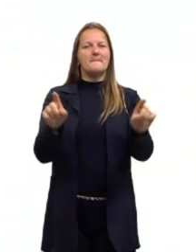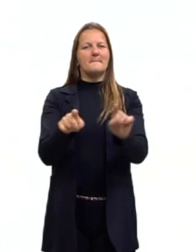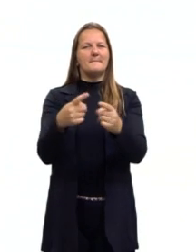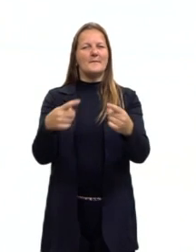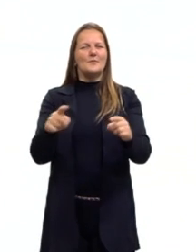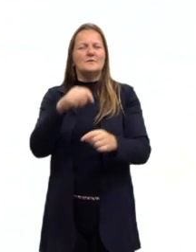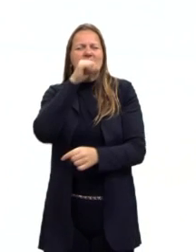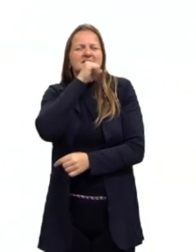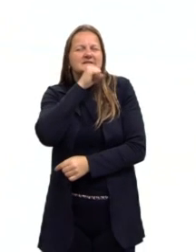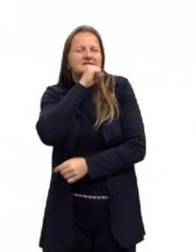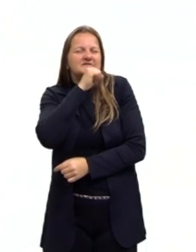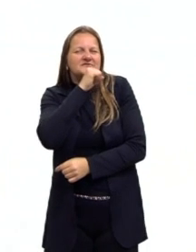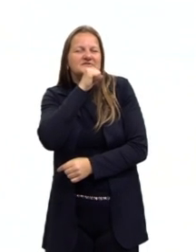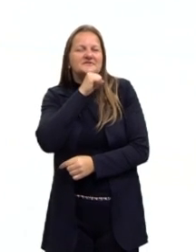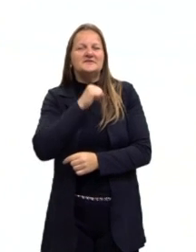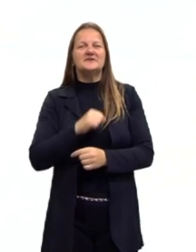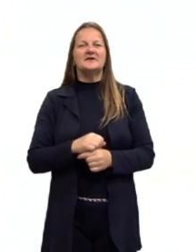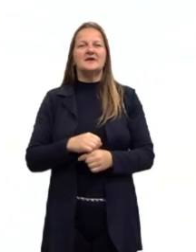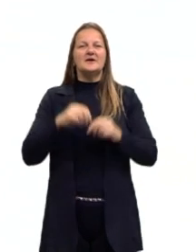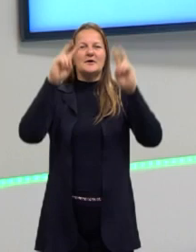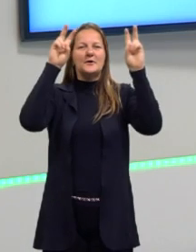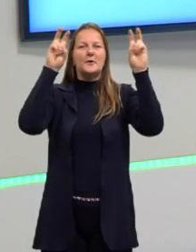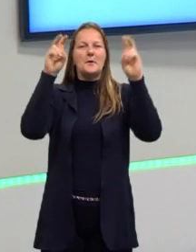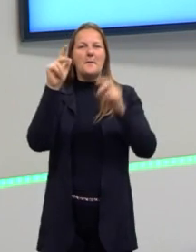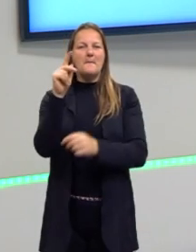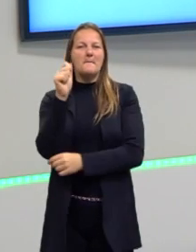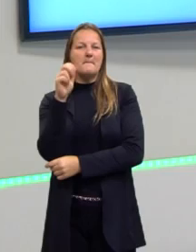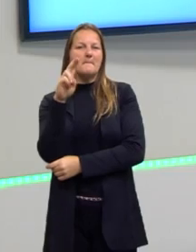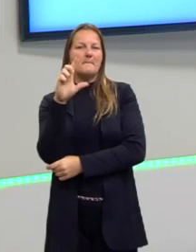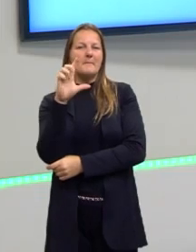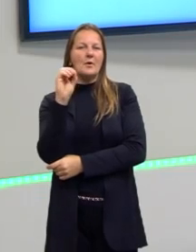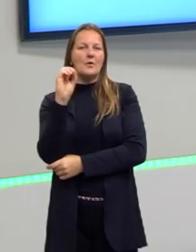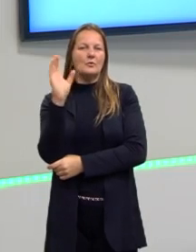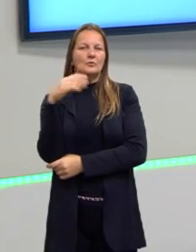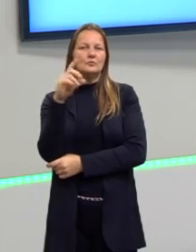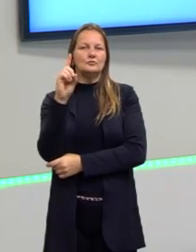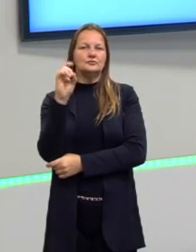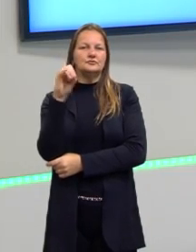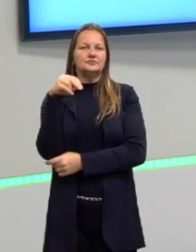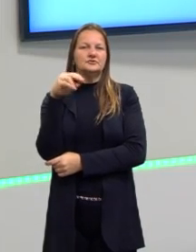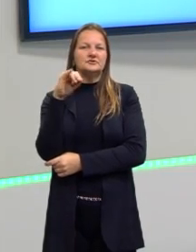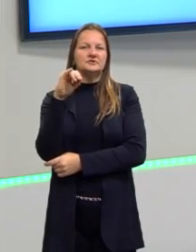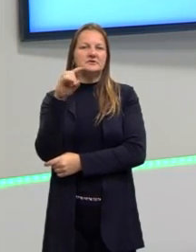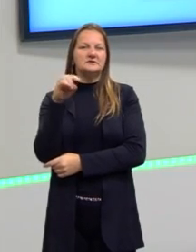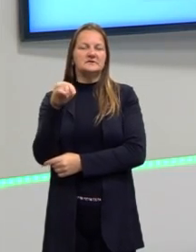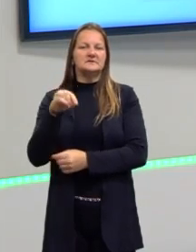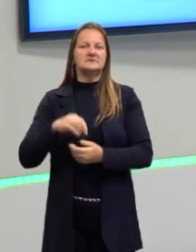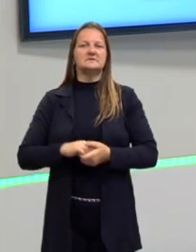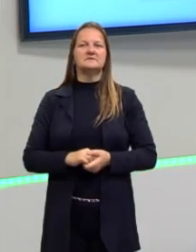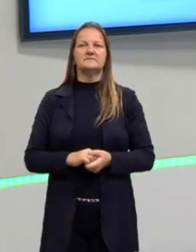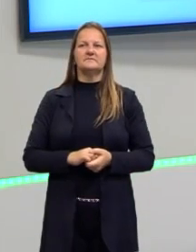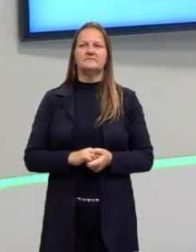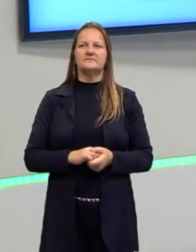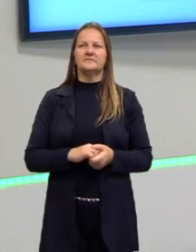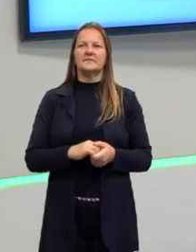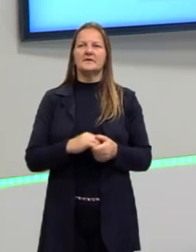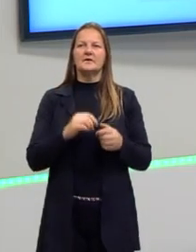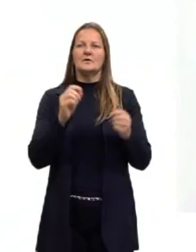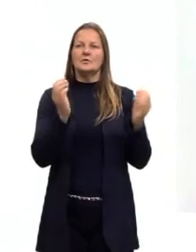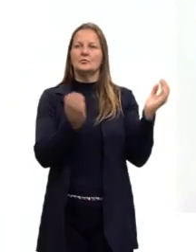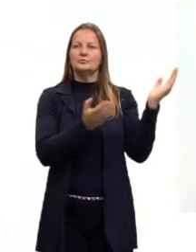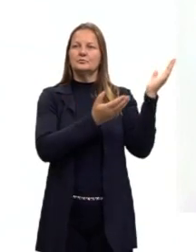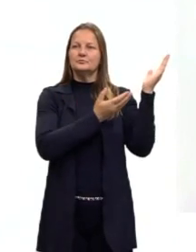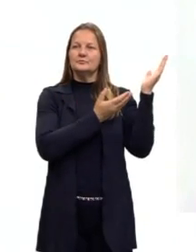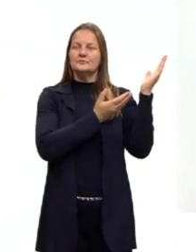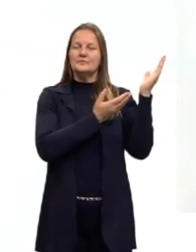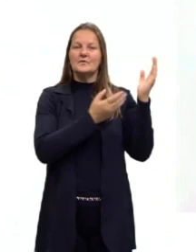muito antiga do Paulo Diniz que diz I want to go esse essa